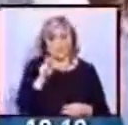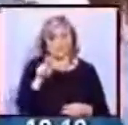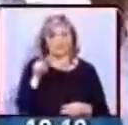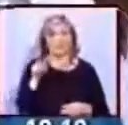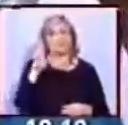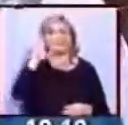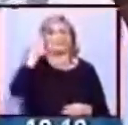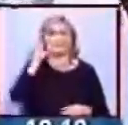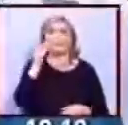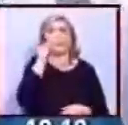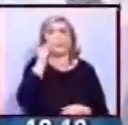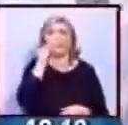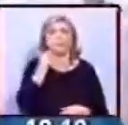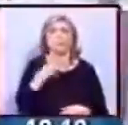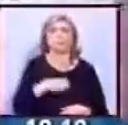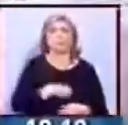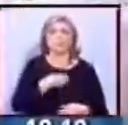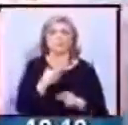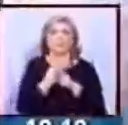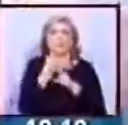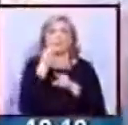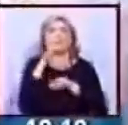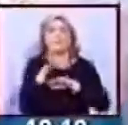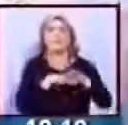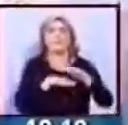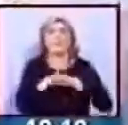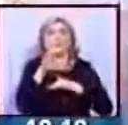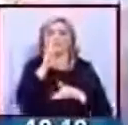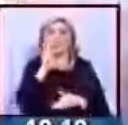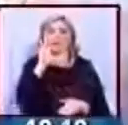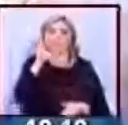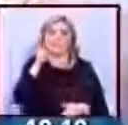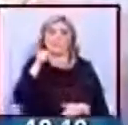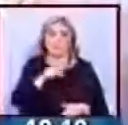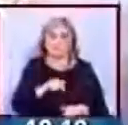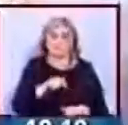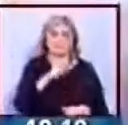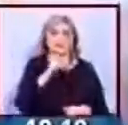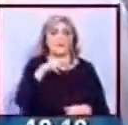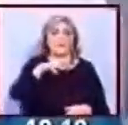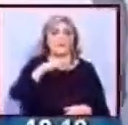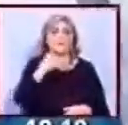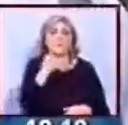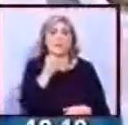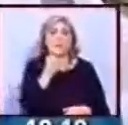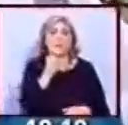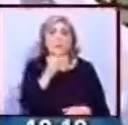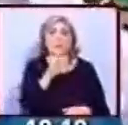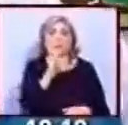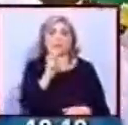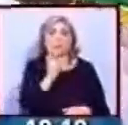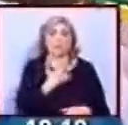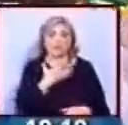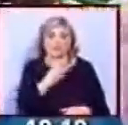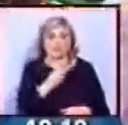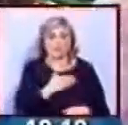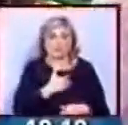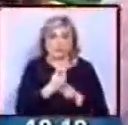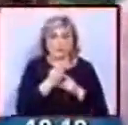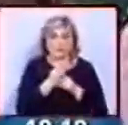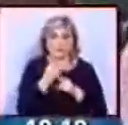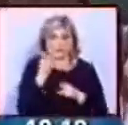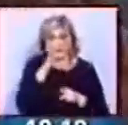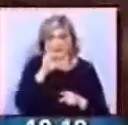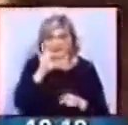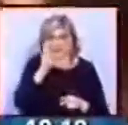sintomas e como agir perante a situação de um enfarte do miocárdio. Eles estão aqui a ver, neste momento, o André, que é um dos